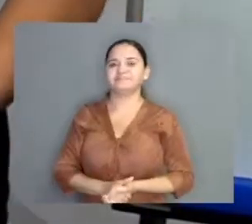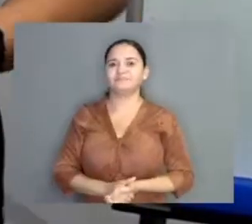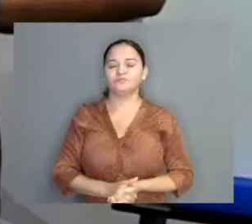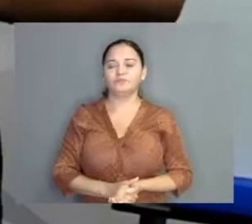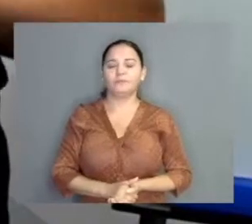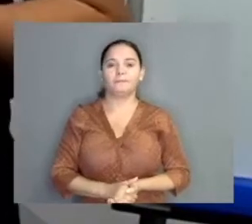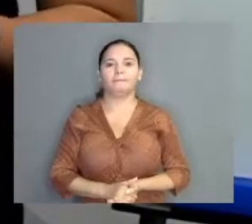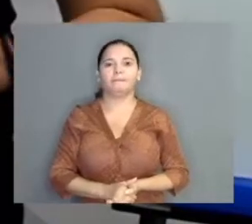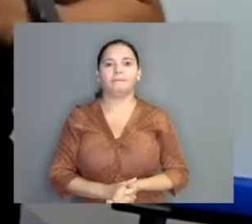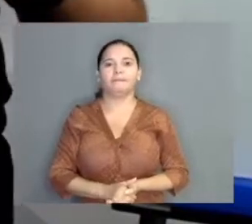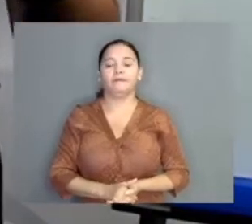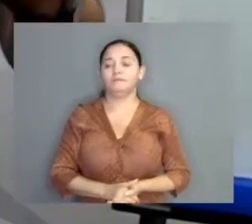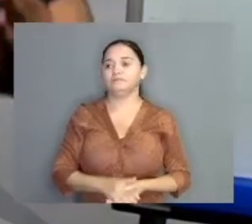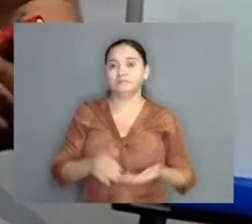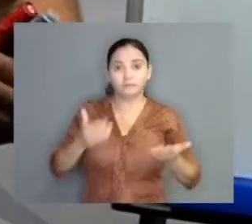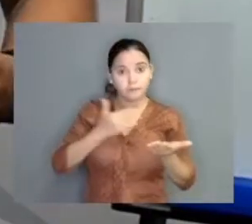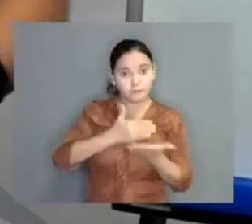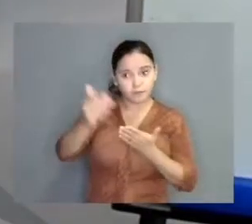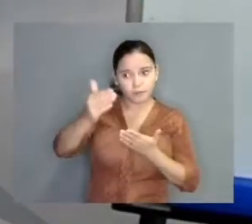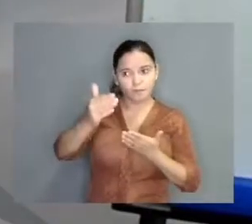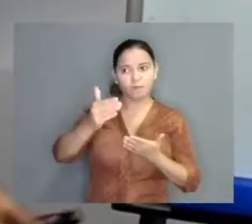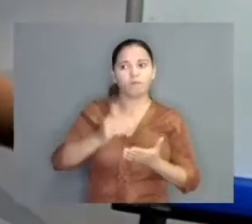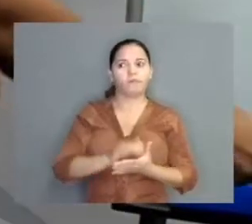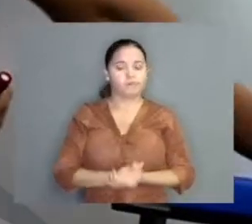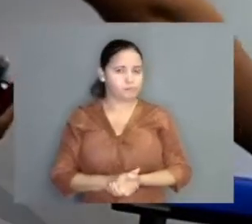Pronto. Para a gente começar,